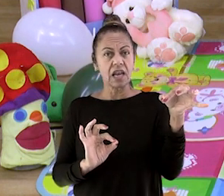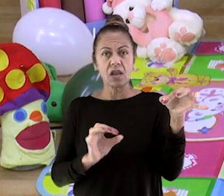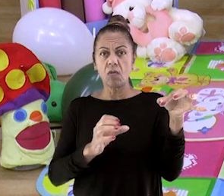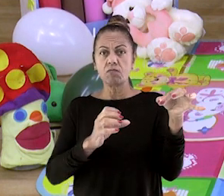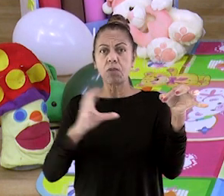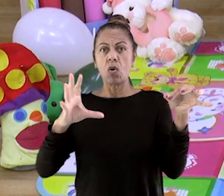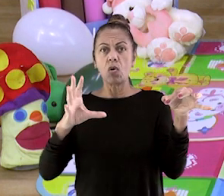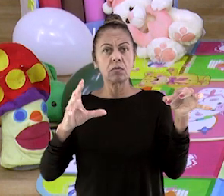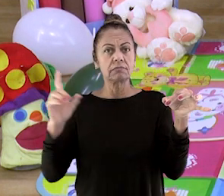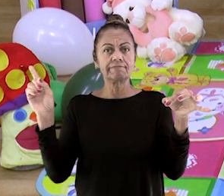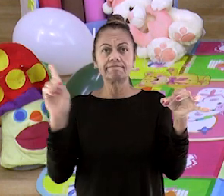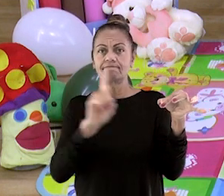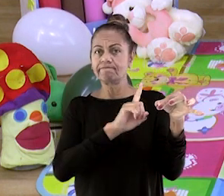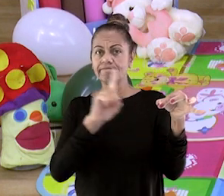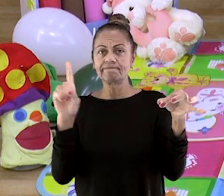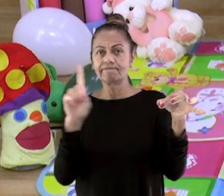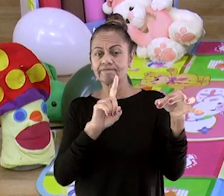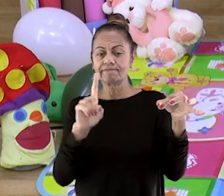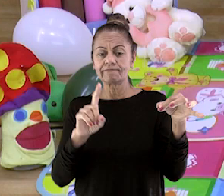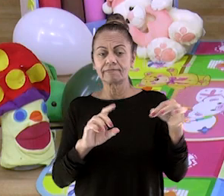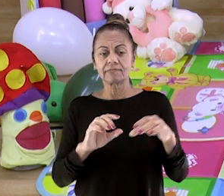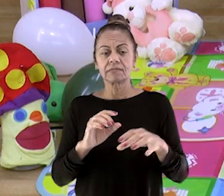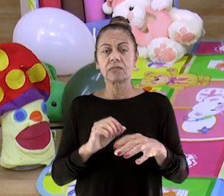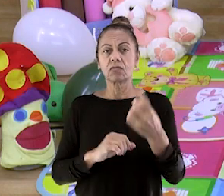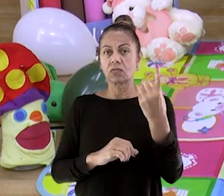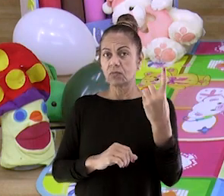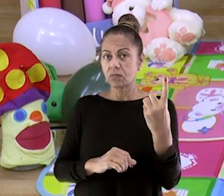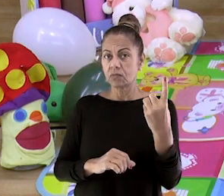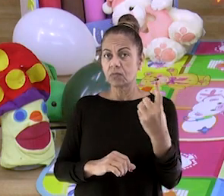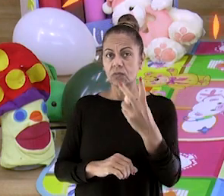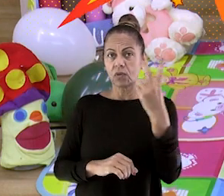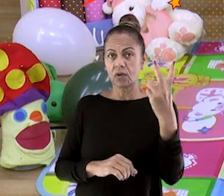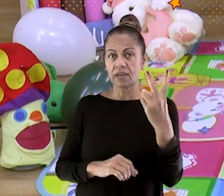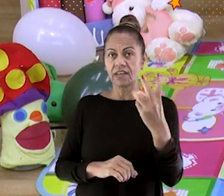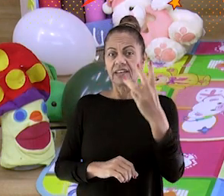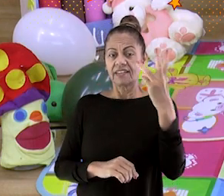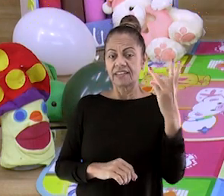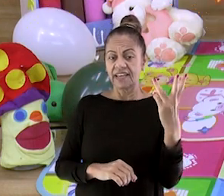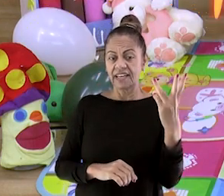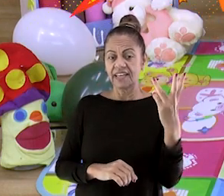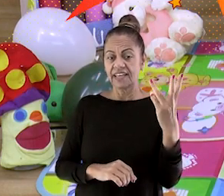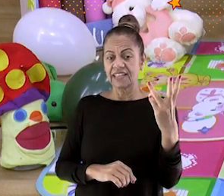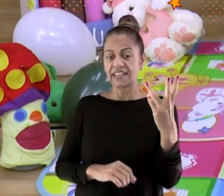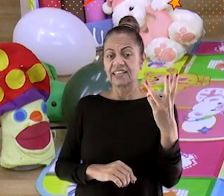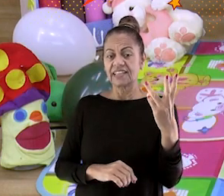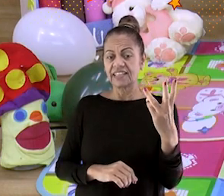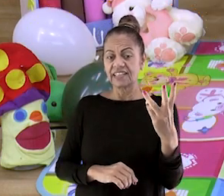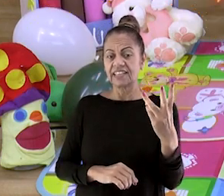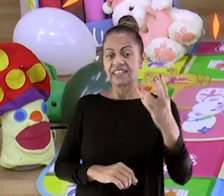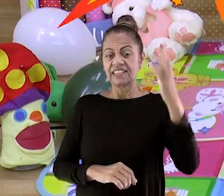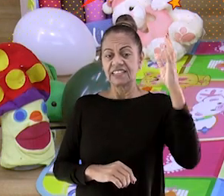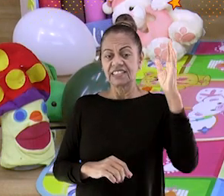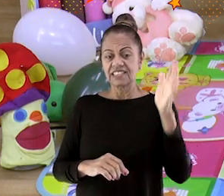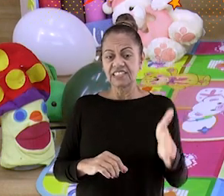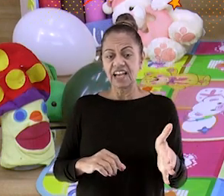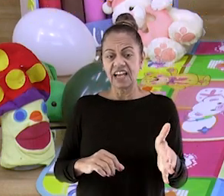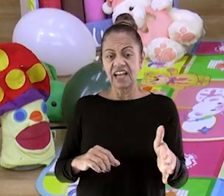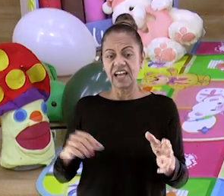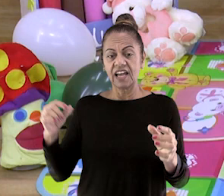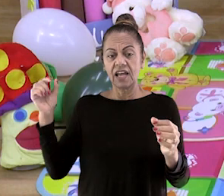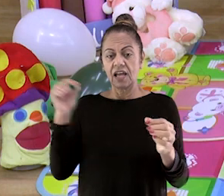apertar e ela não vai furar conta comigo um dois três